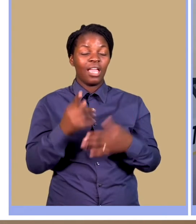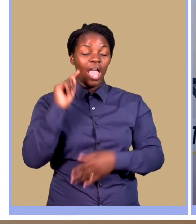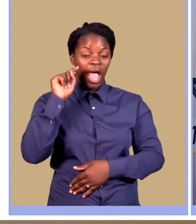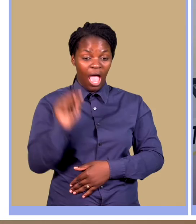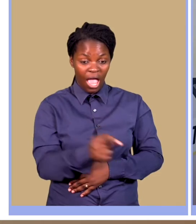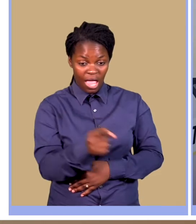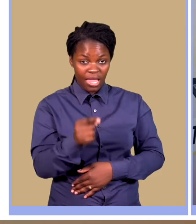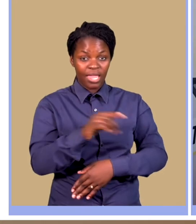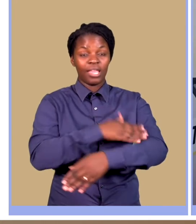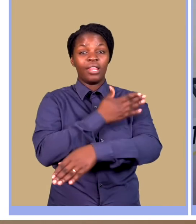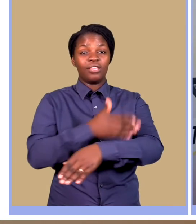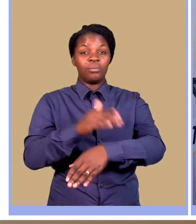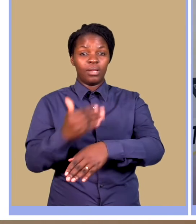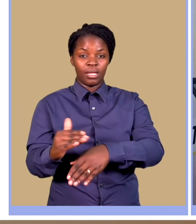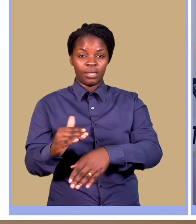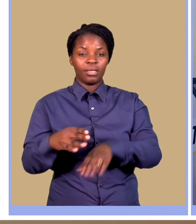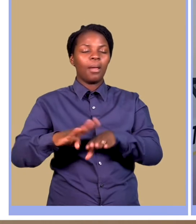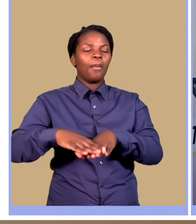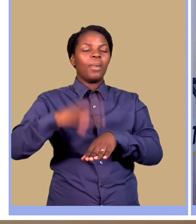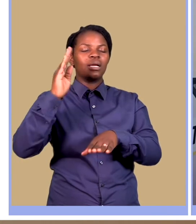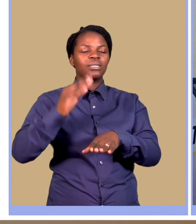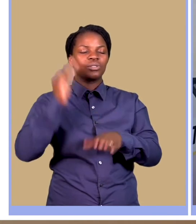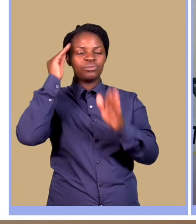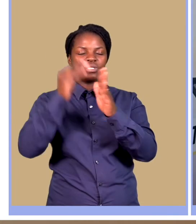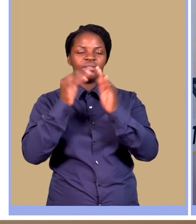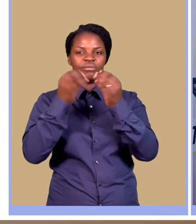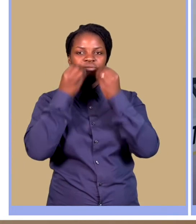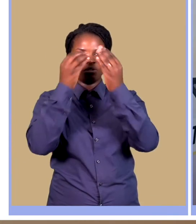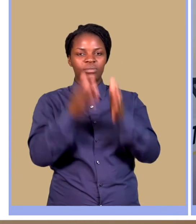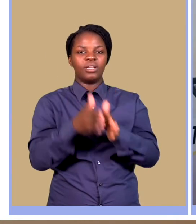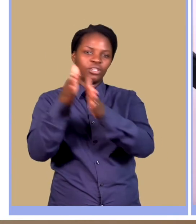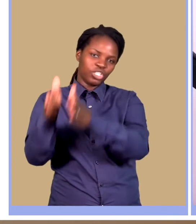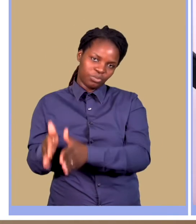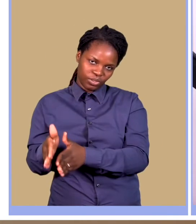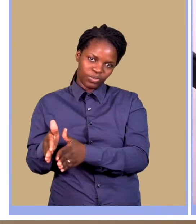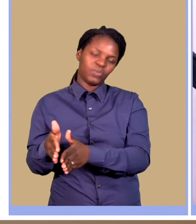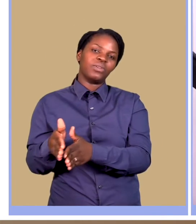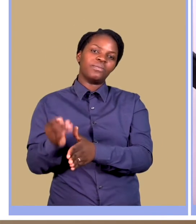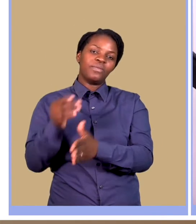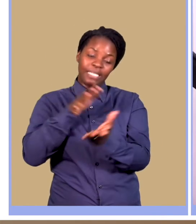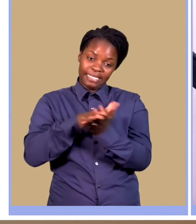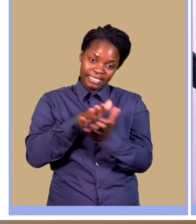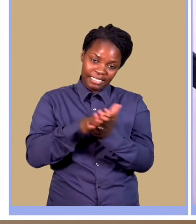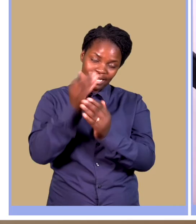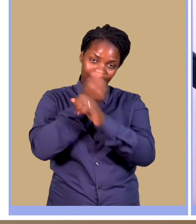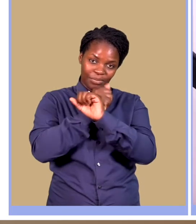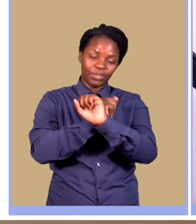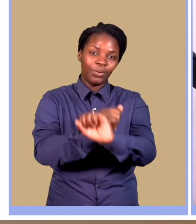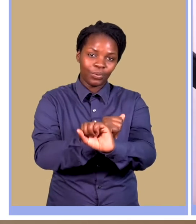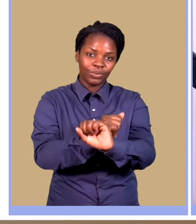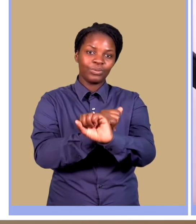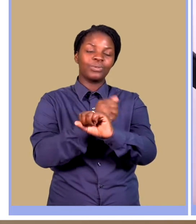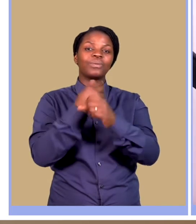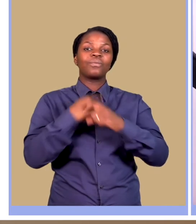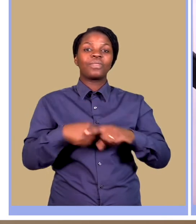pessoas, consciencializar sobre o perigo. E uma das coisas que nós notamos é que na cidade de